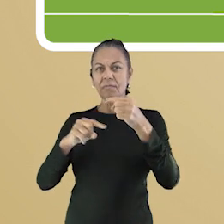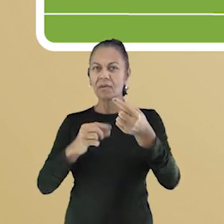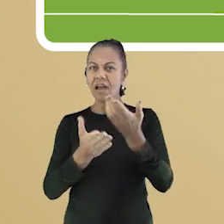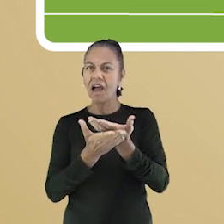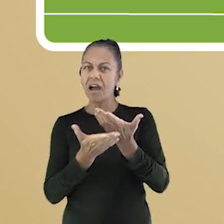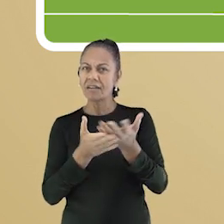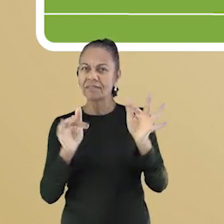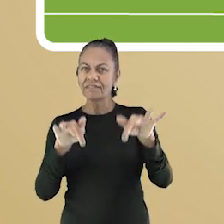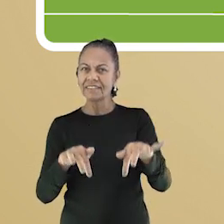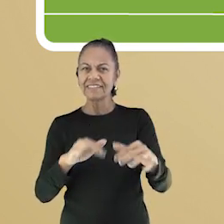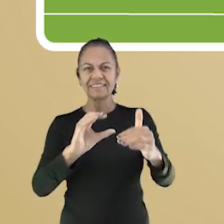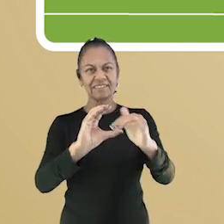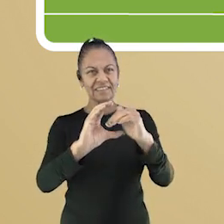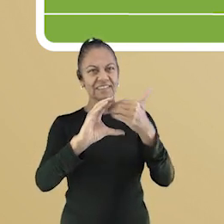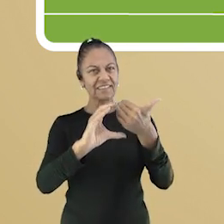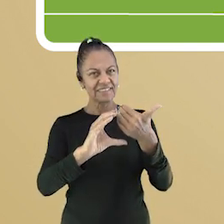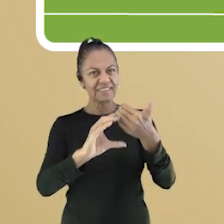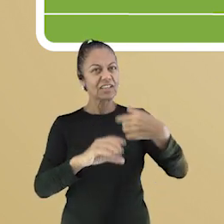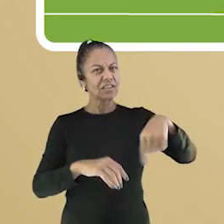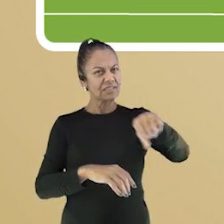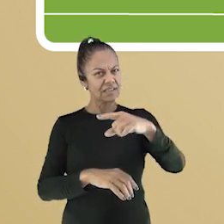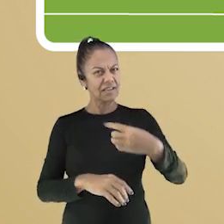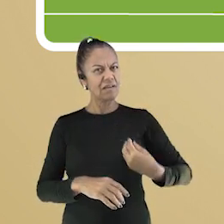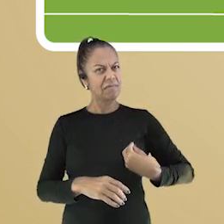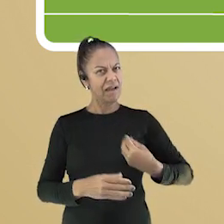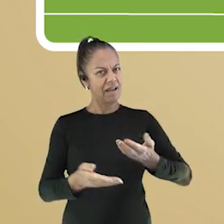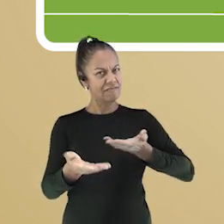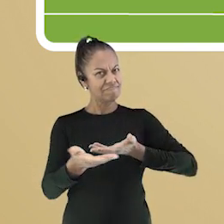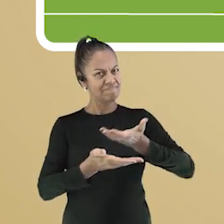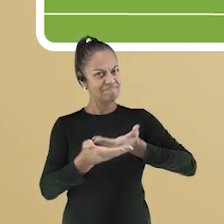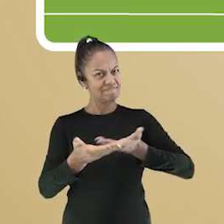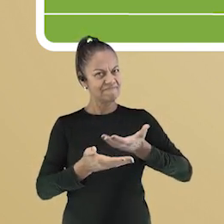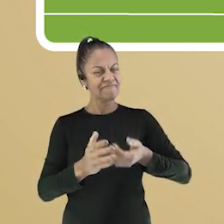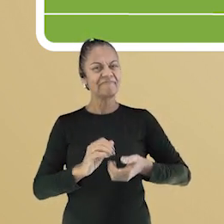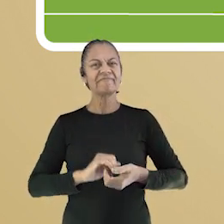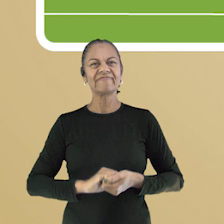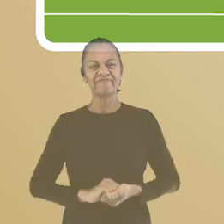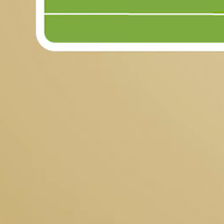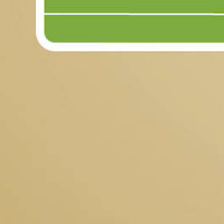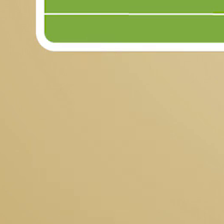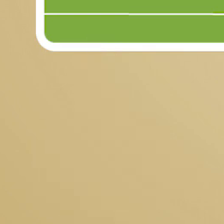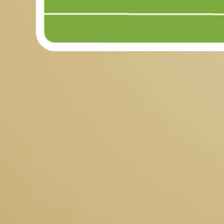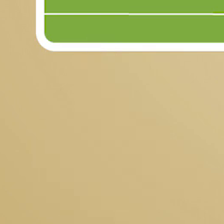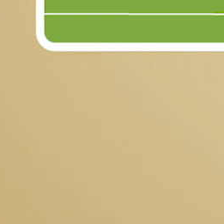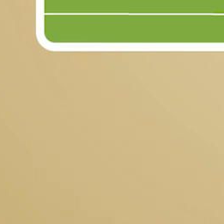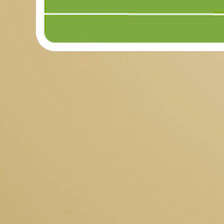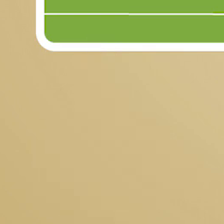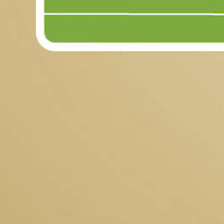aula. Queremos que você participe da nossa aula também, certo? Participando, além de só ouvir.